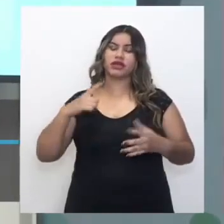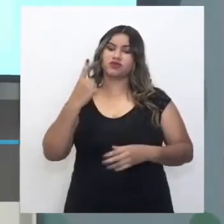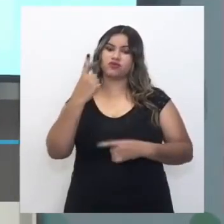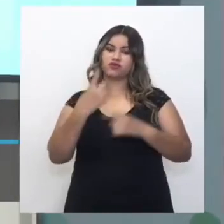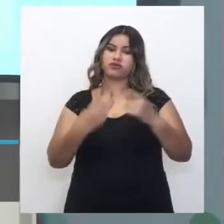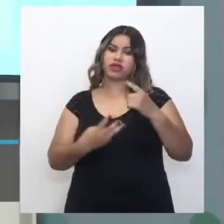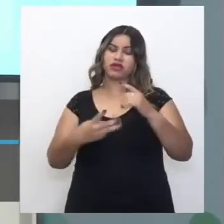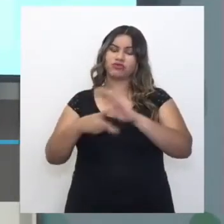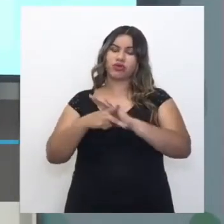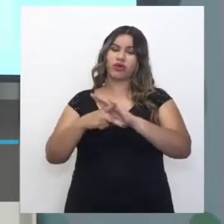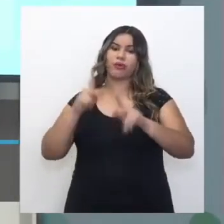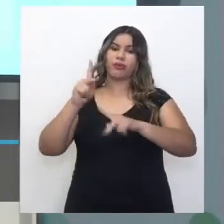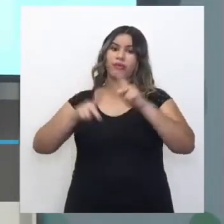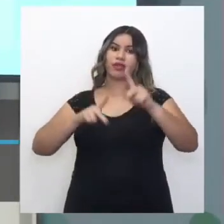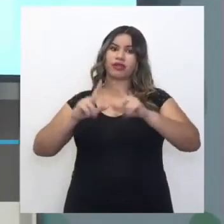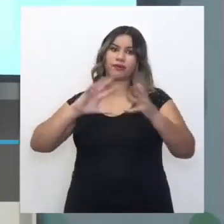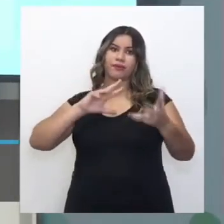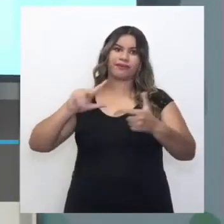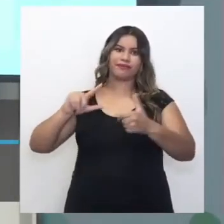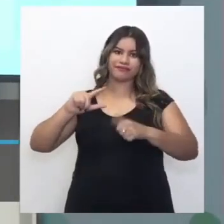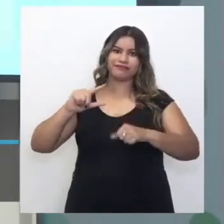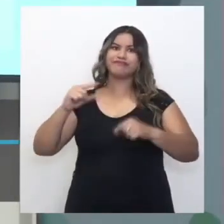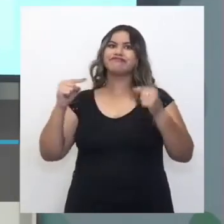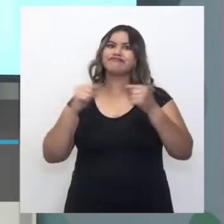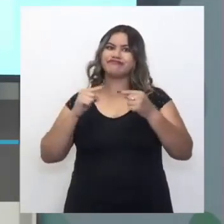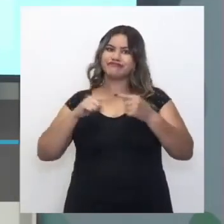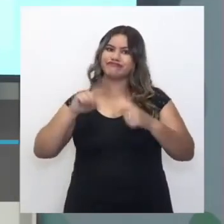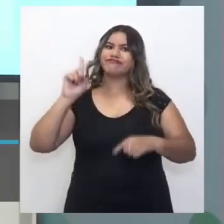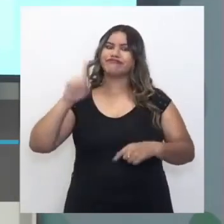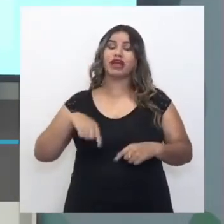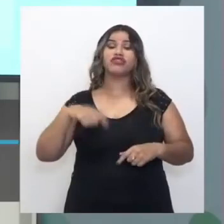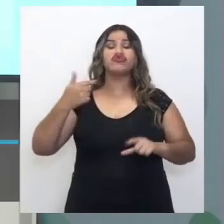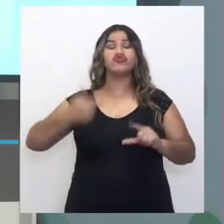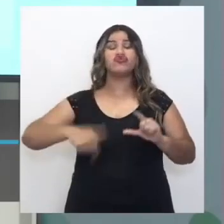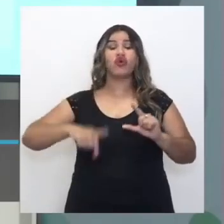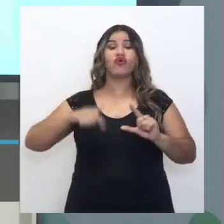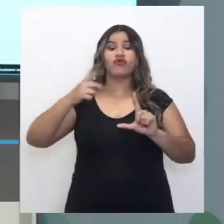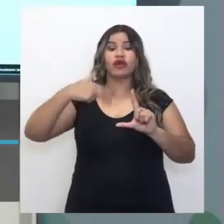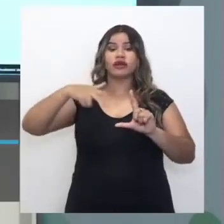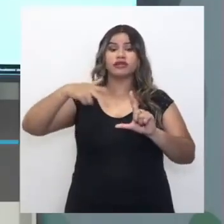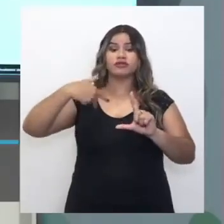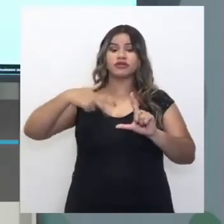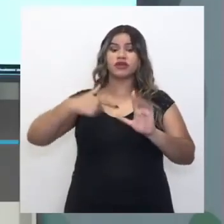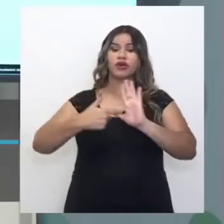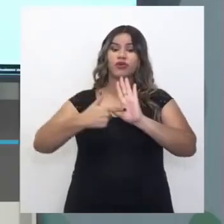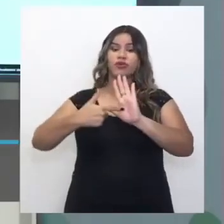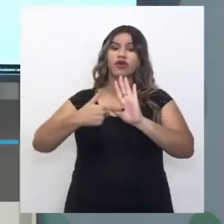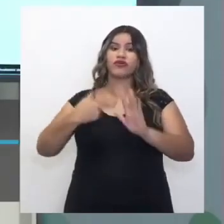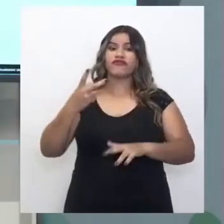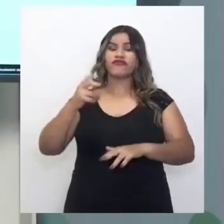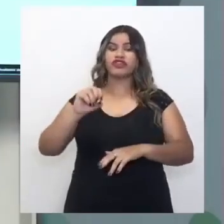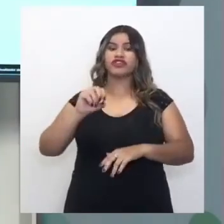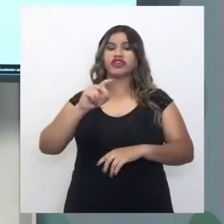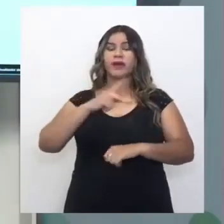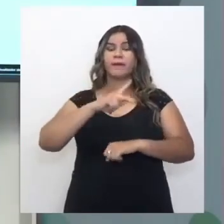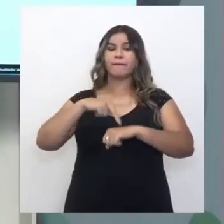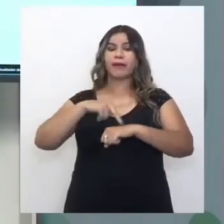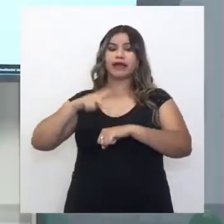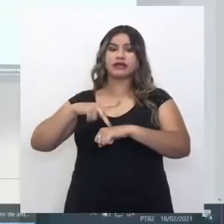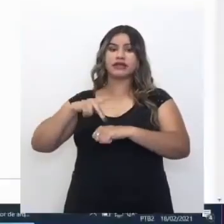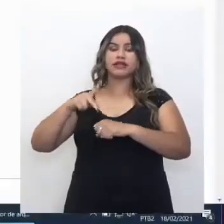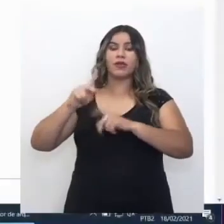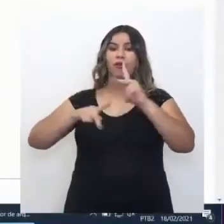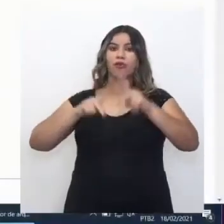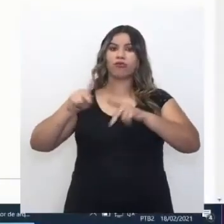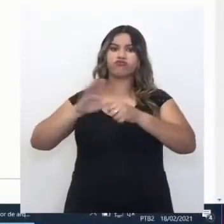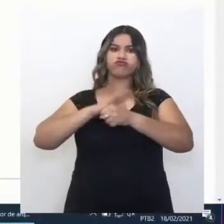população mundial. Agora nós vamos ver aí uma outra animação, né, mostrando aí os 20 países mais populosos do